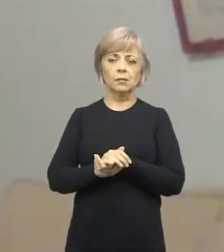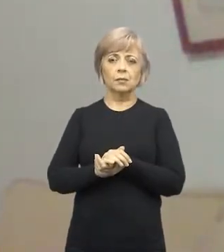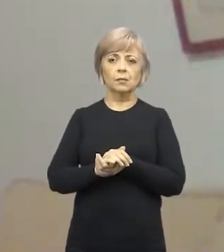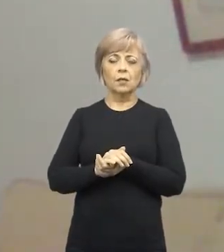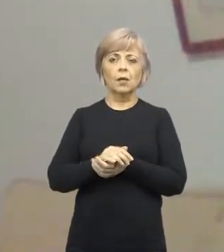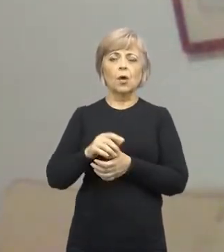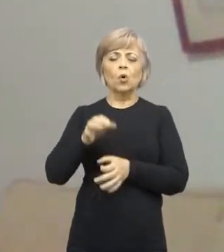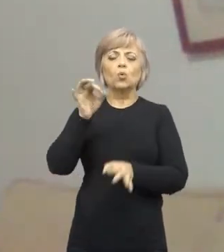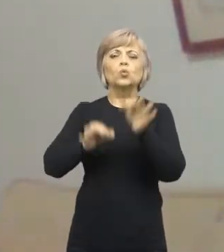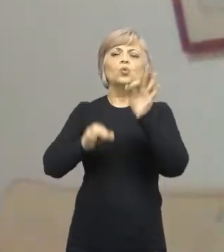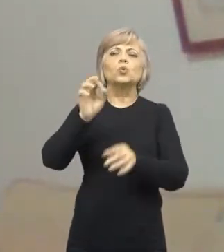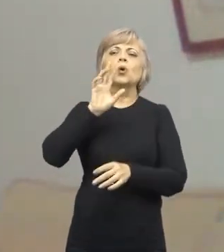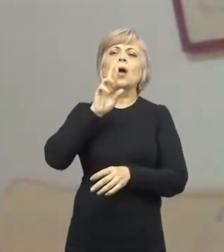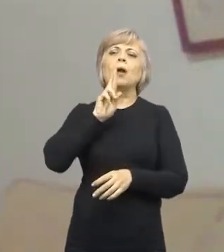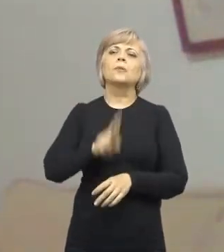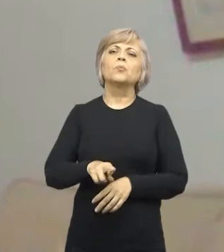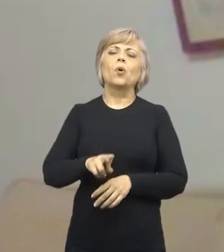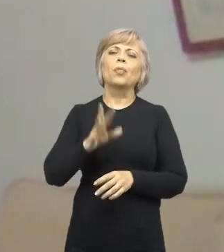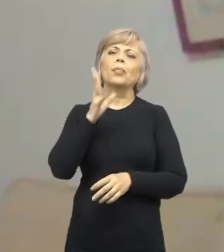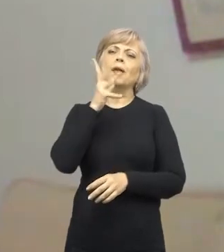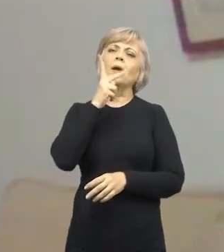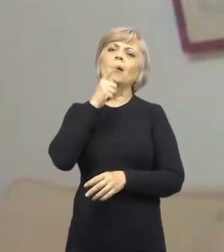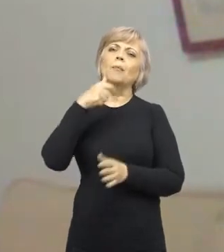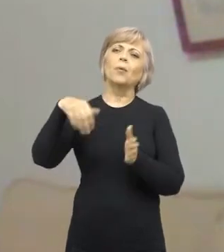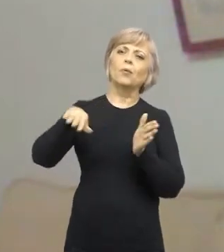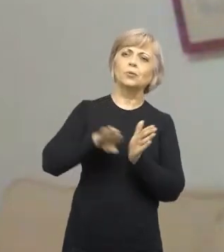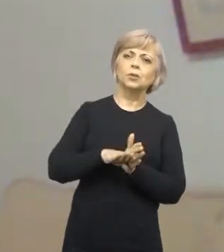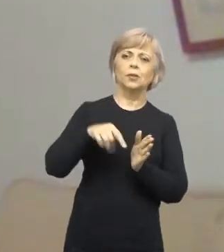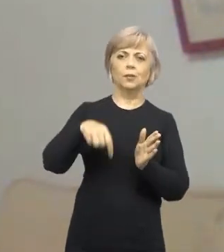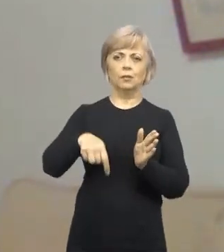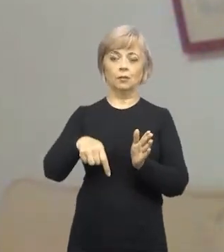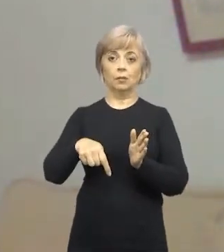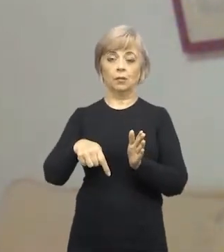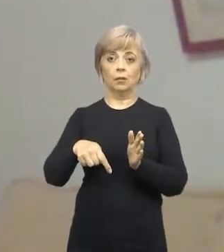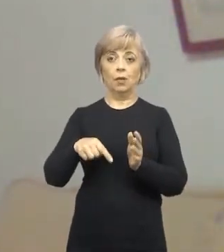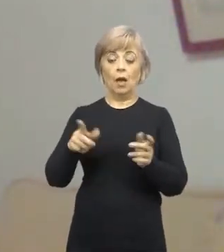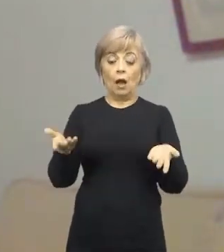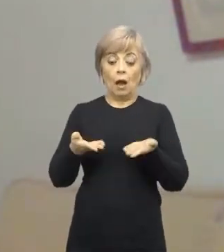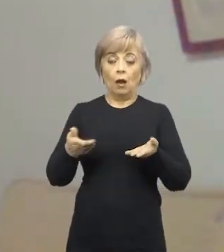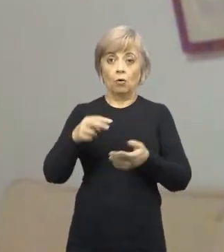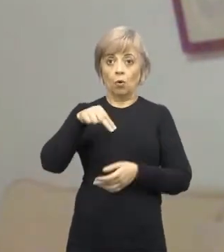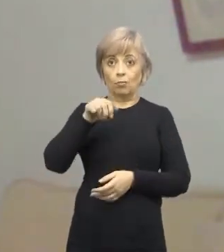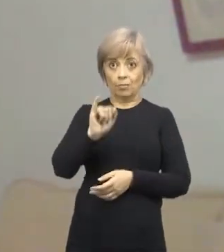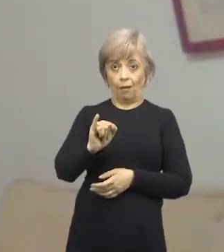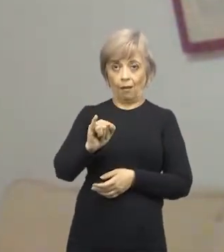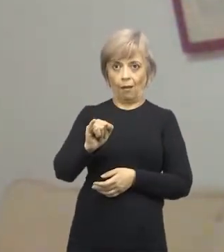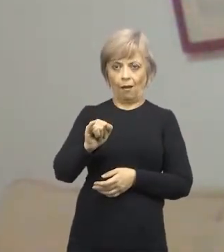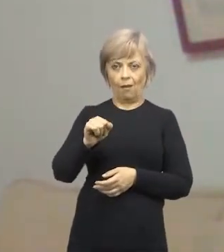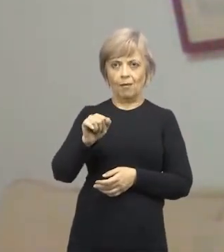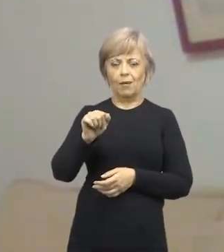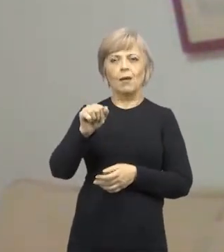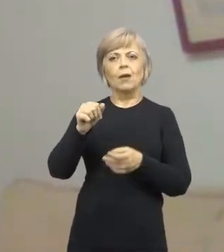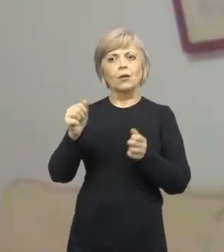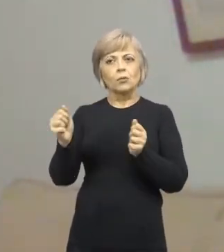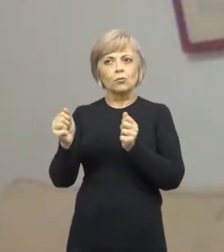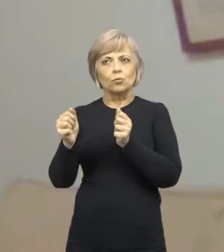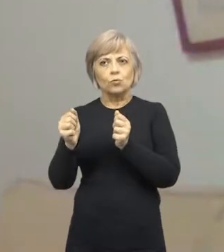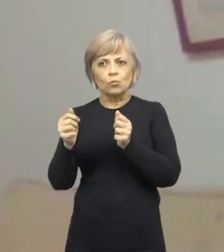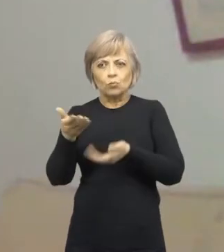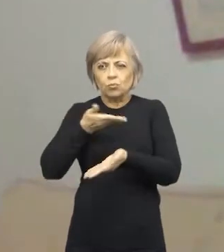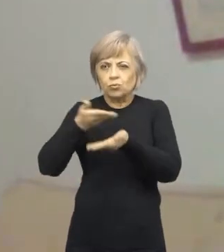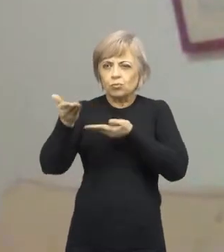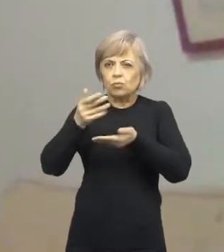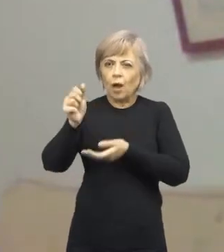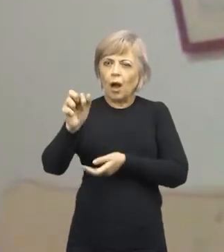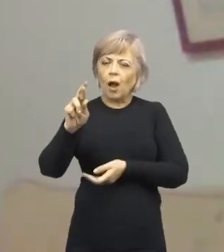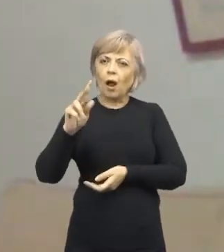do julgamento demorava muito a chegar. Então, numa interação do NAI com a ARC, nós